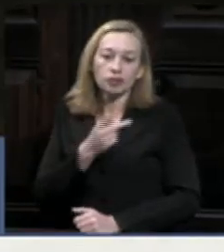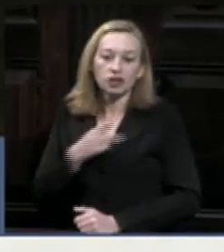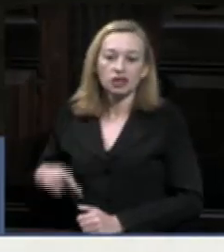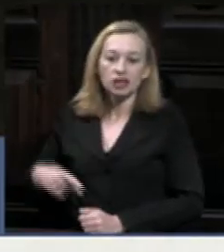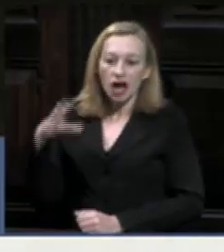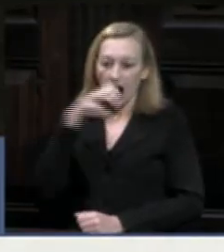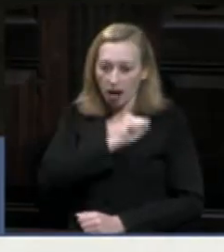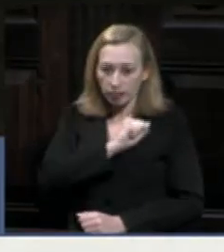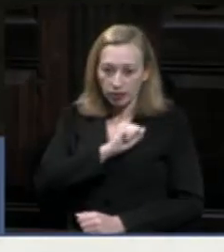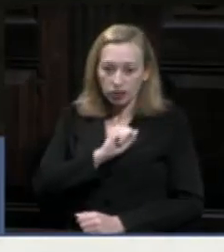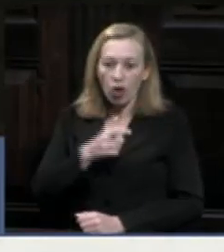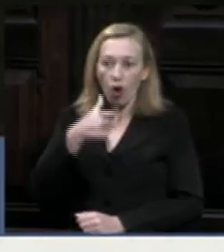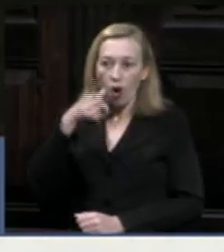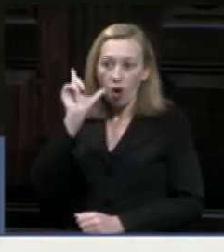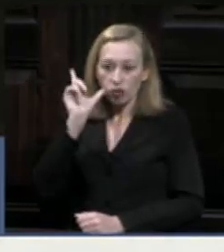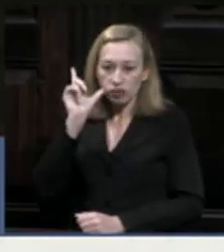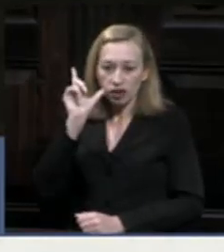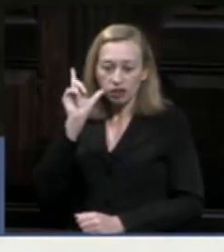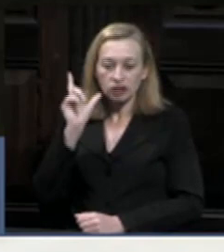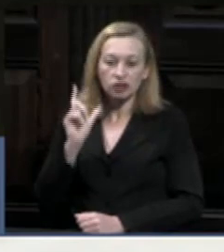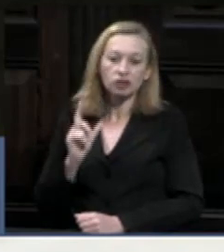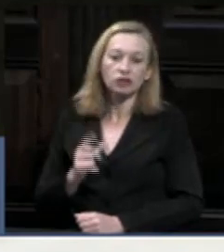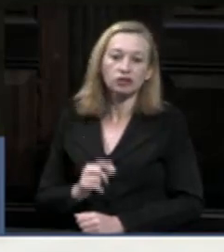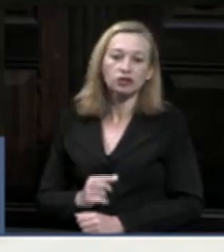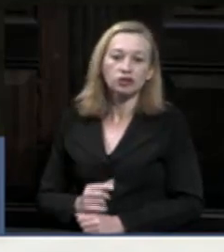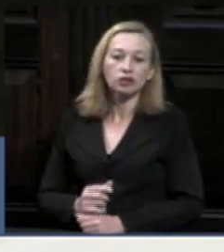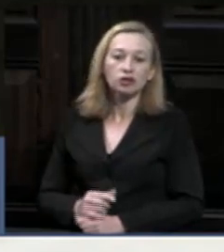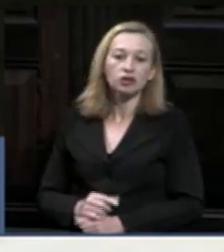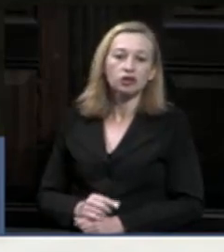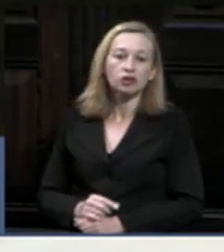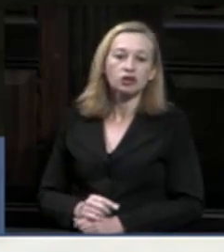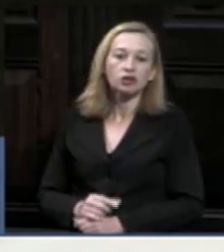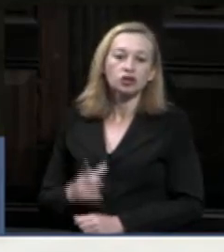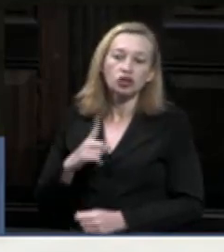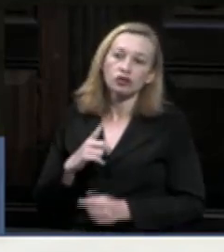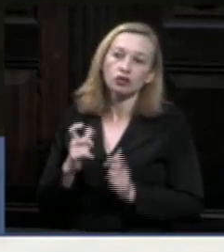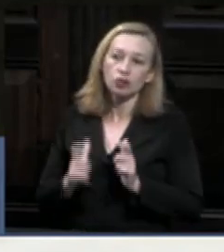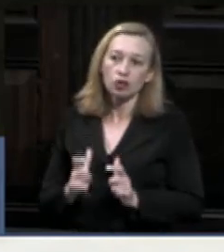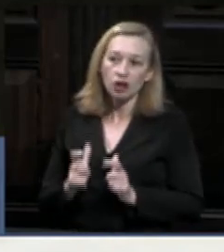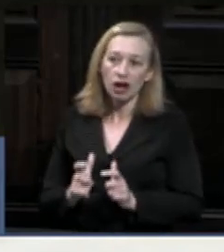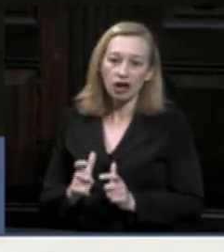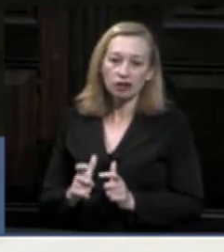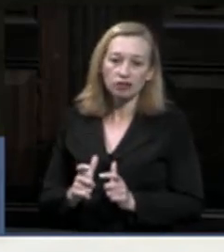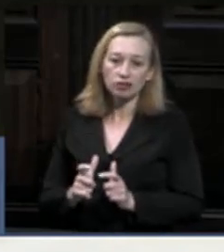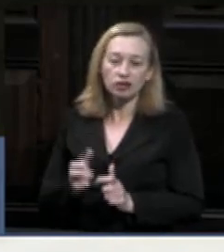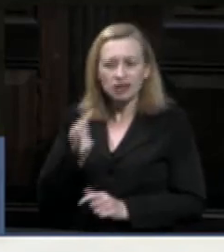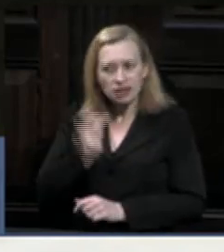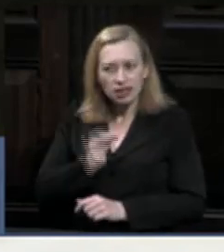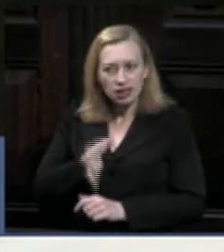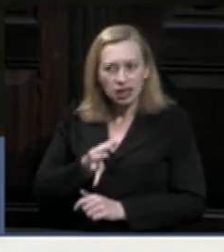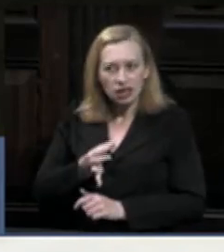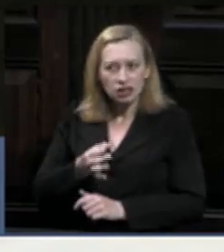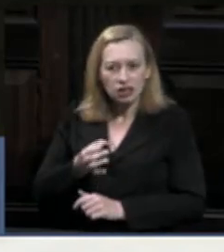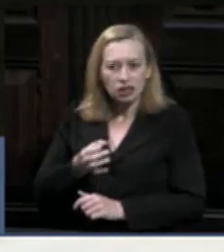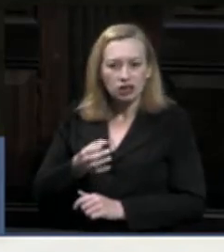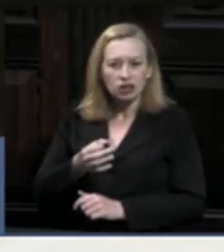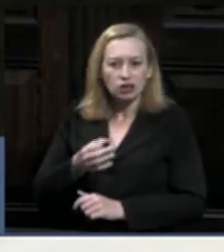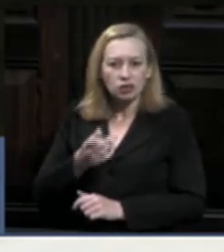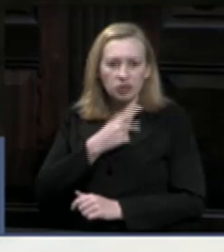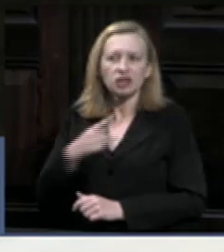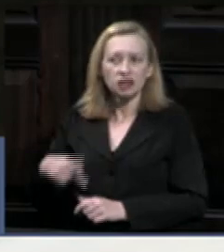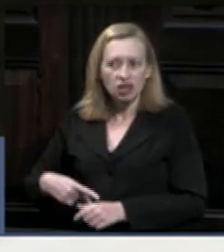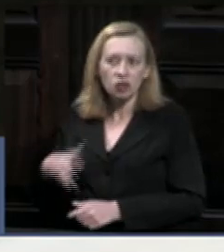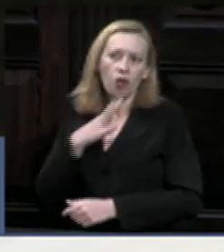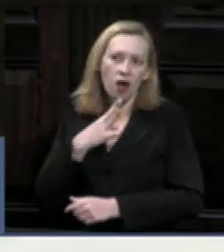estive ontem em uma região que eu tenho certeza vossa excelência conhece